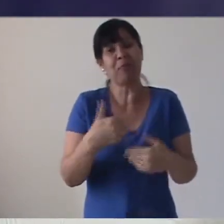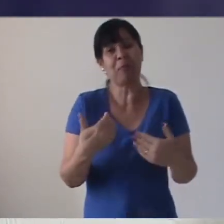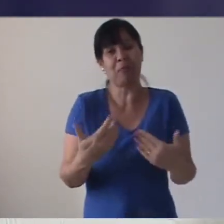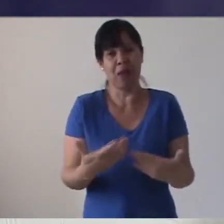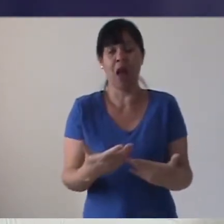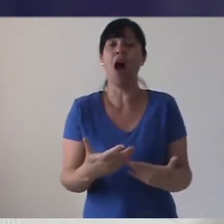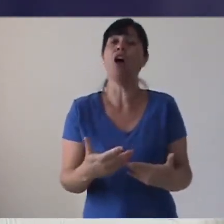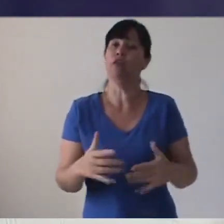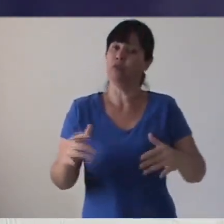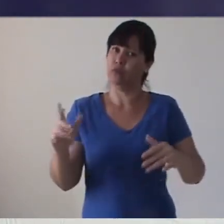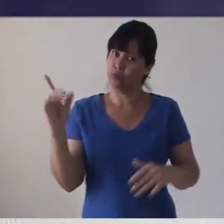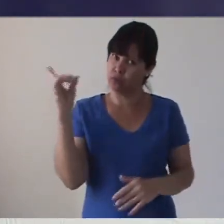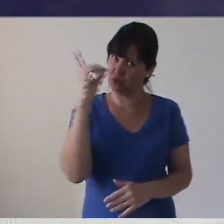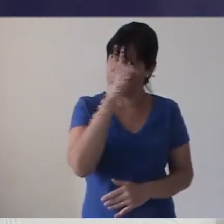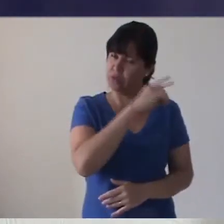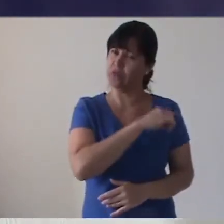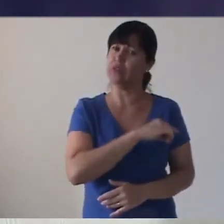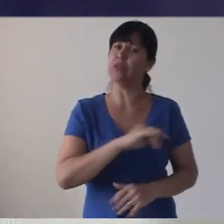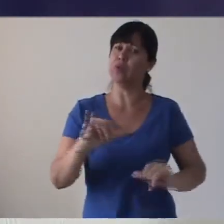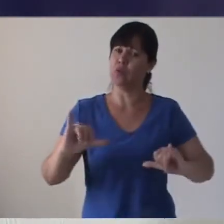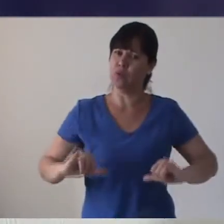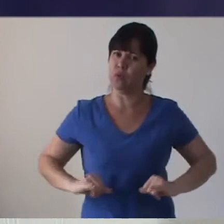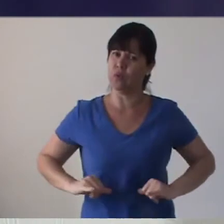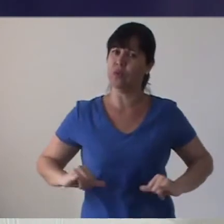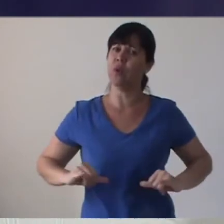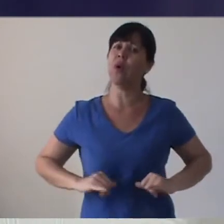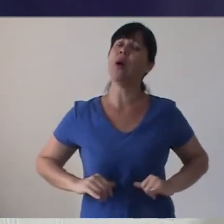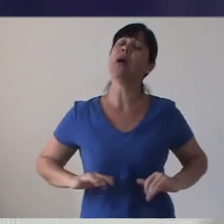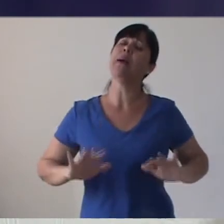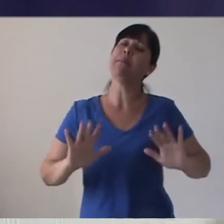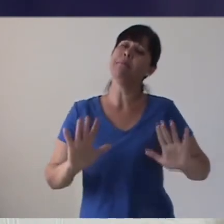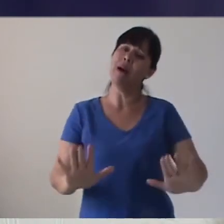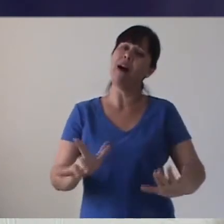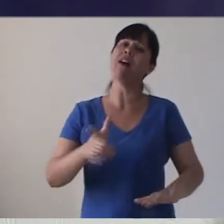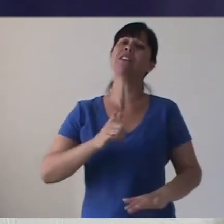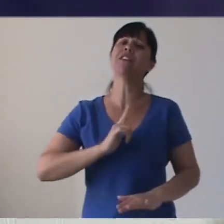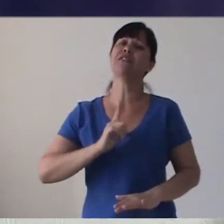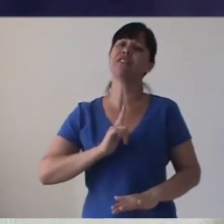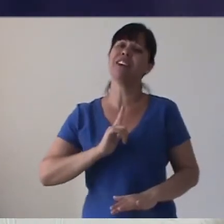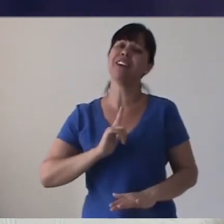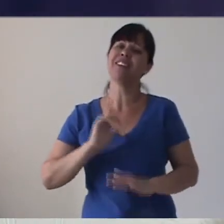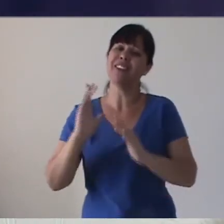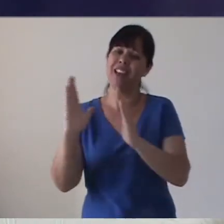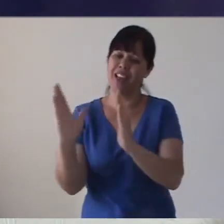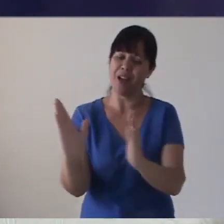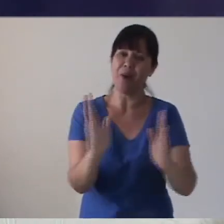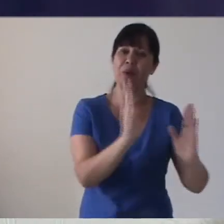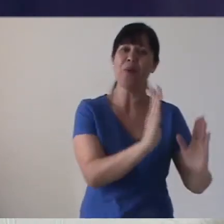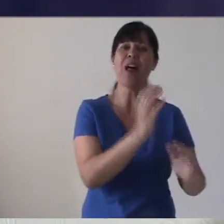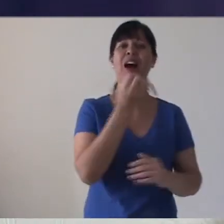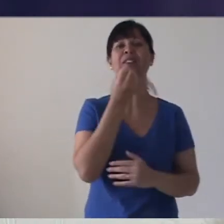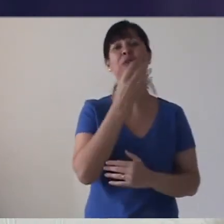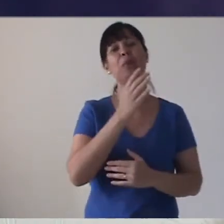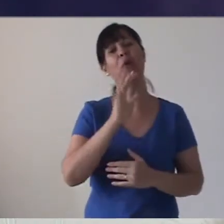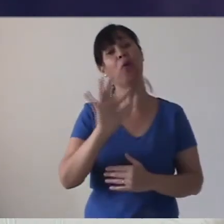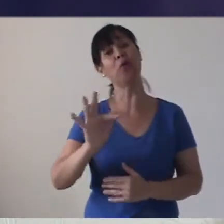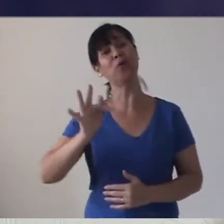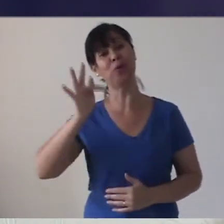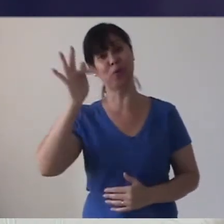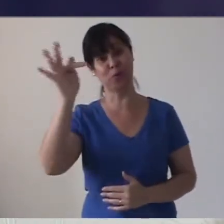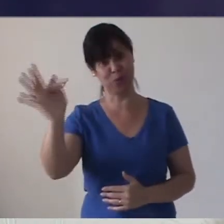rápido, né? Foi dolorosa, mas vai ter o seu lado bom um pouco mais para